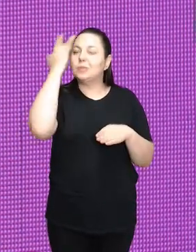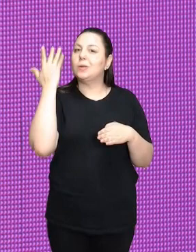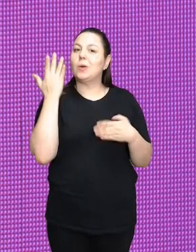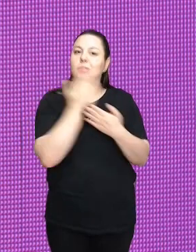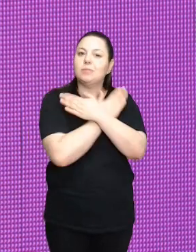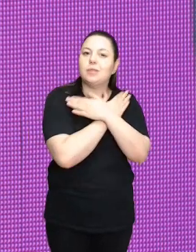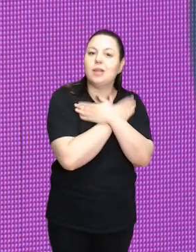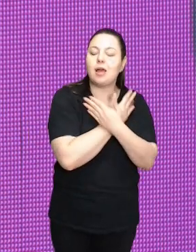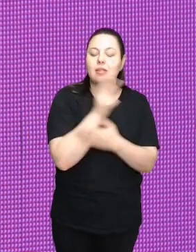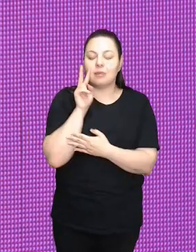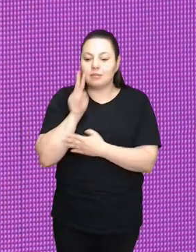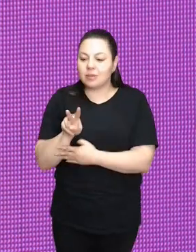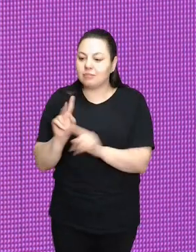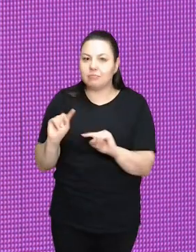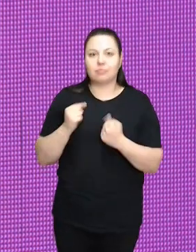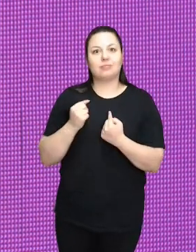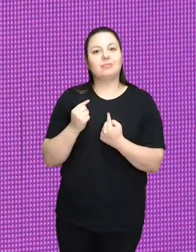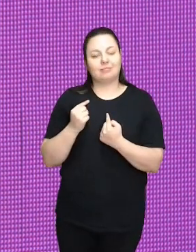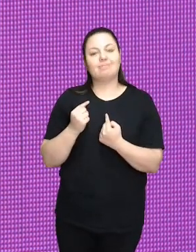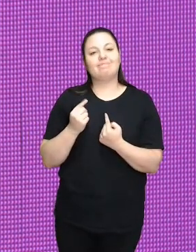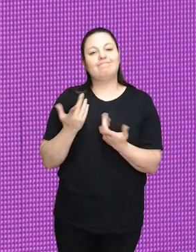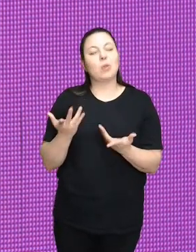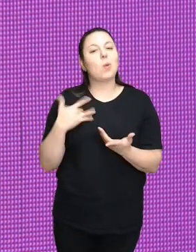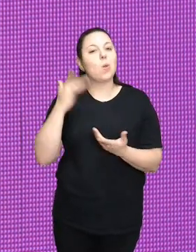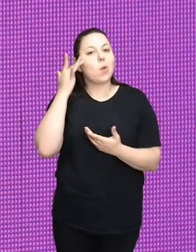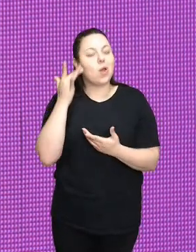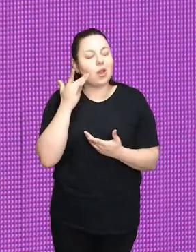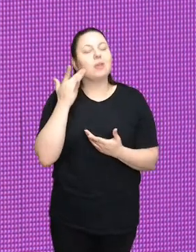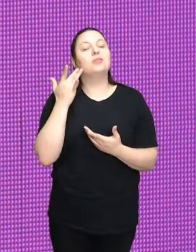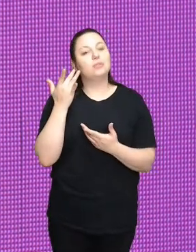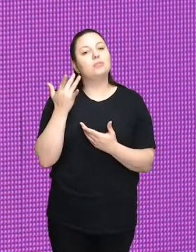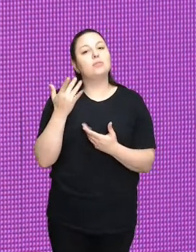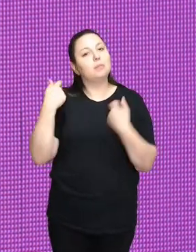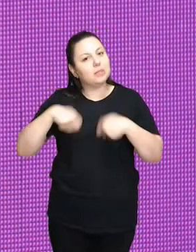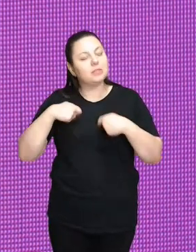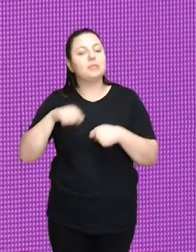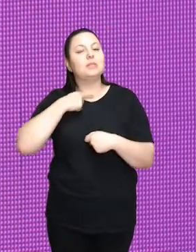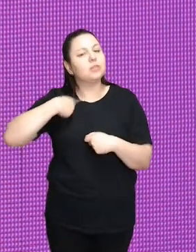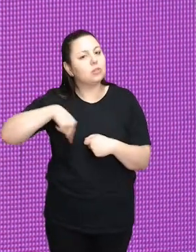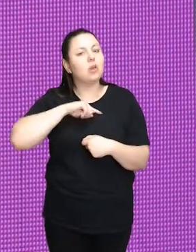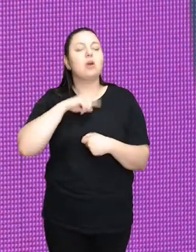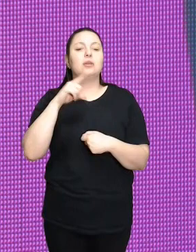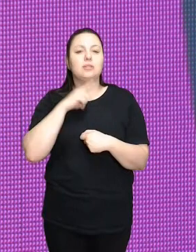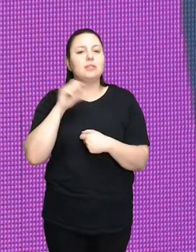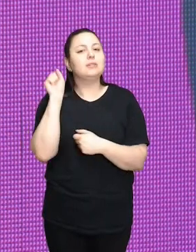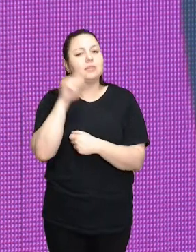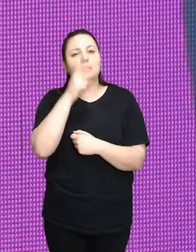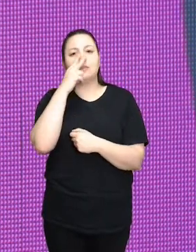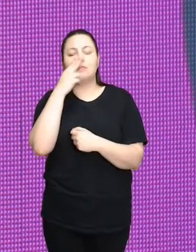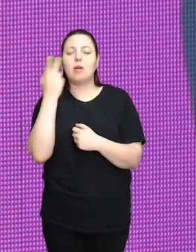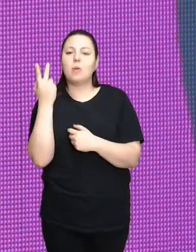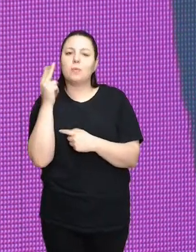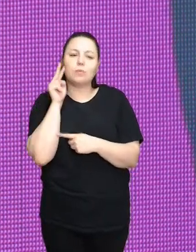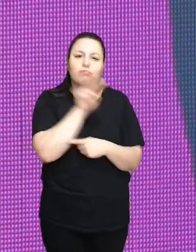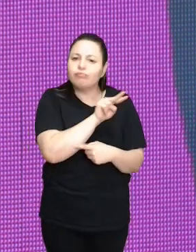Então, eu acho que assim, tem muito da gente olhar para o outro, tem muito da gente olhar para a gente também, né, e pensar o quanto que a gente também